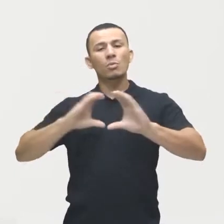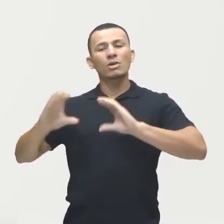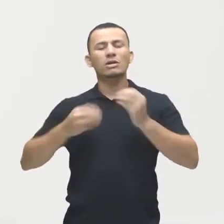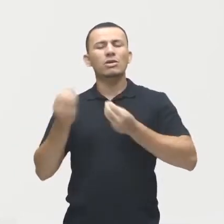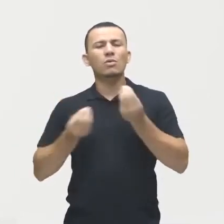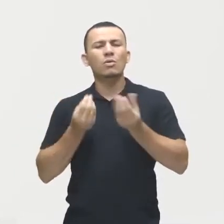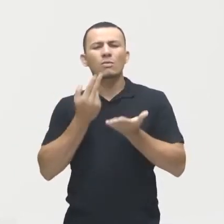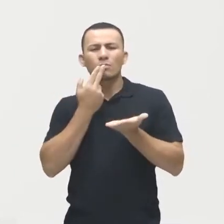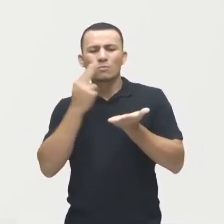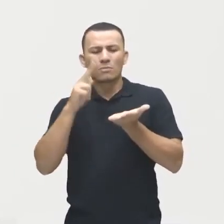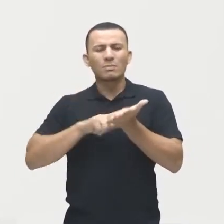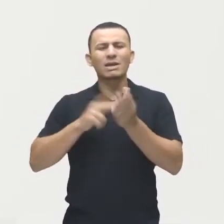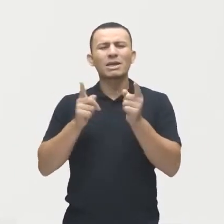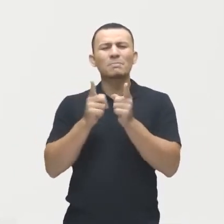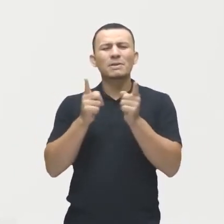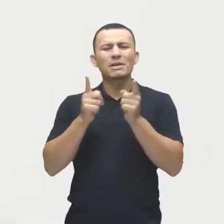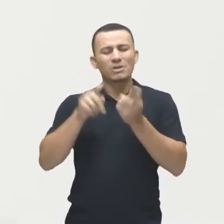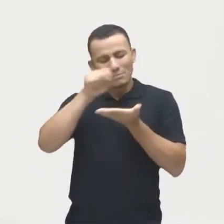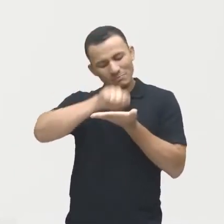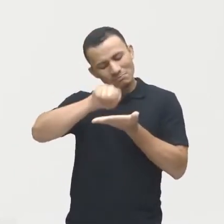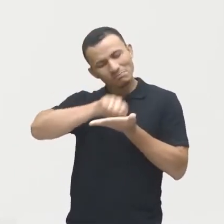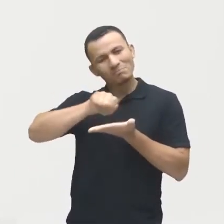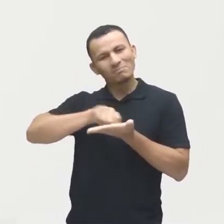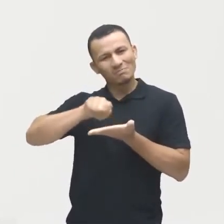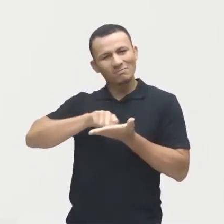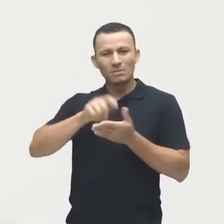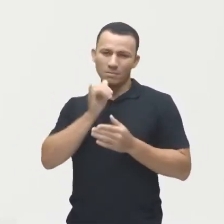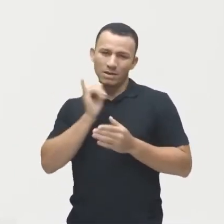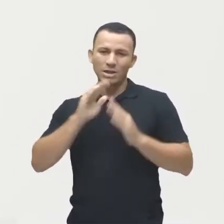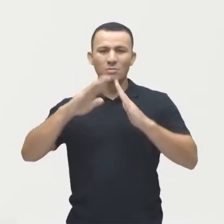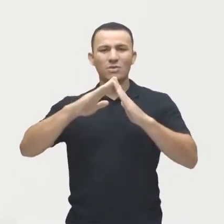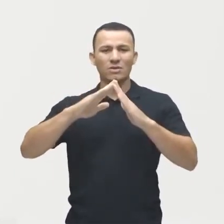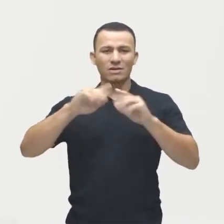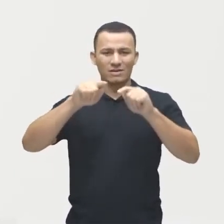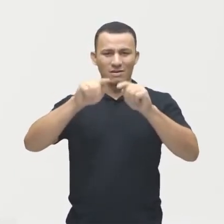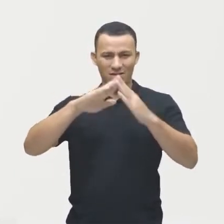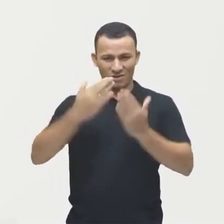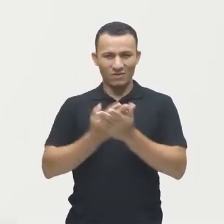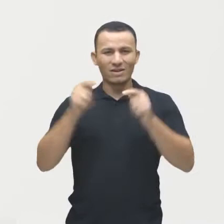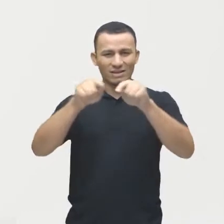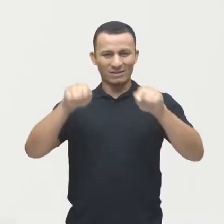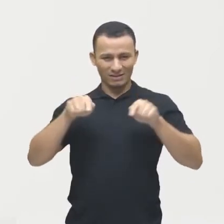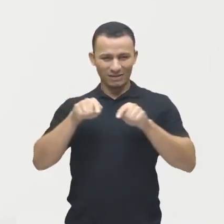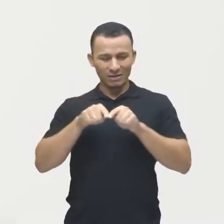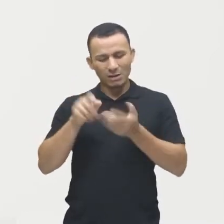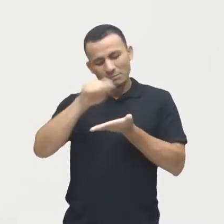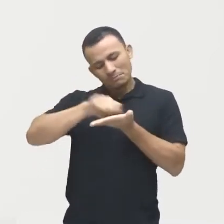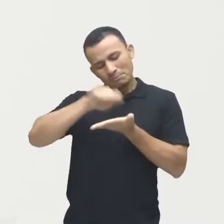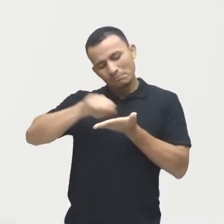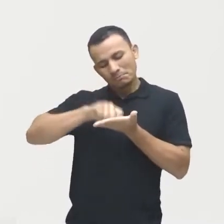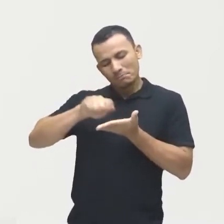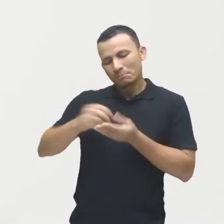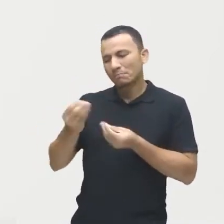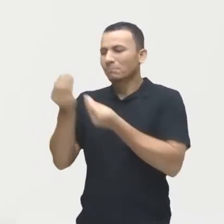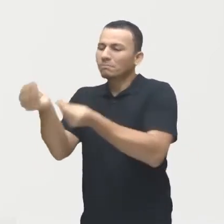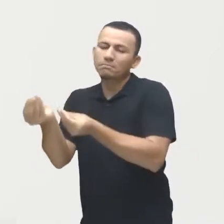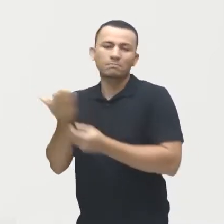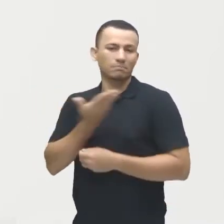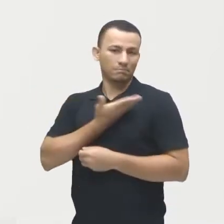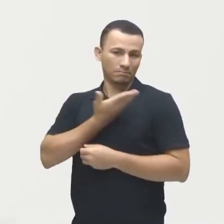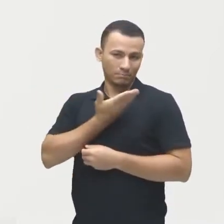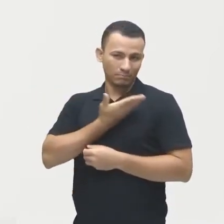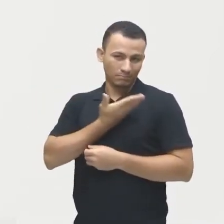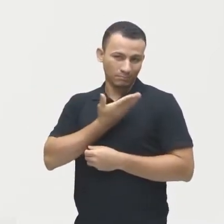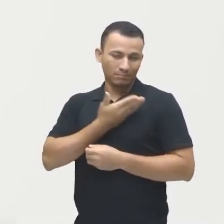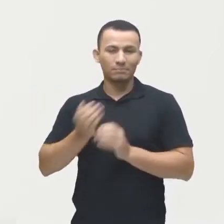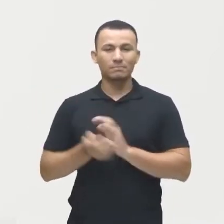bilhete. Peguei o meu papelzinho lá na sala de aula e mandei um bilhete para um coleguinha, para uma coleguinha,